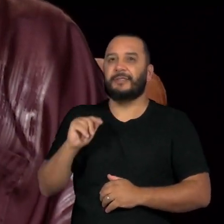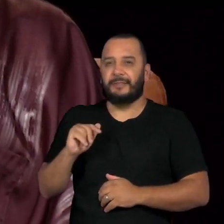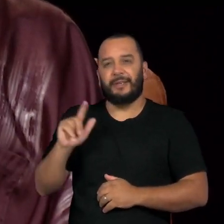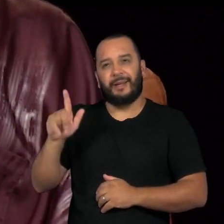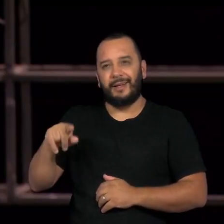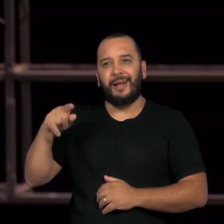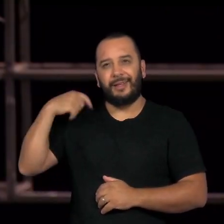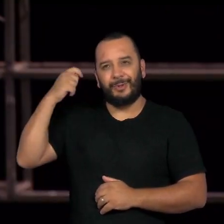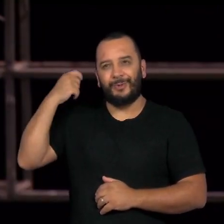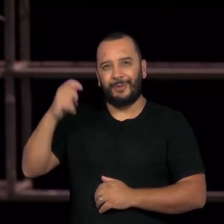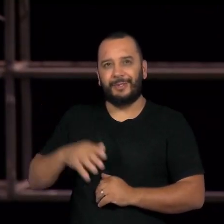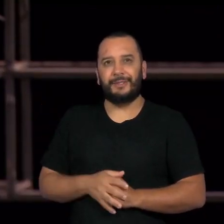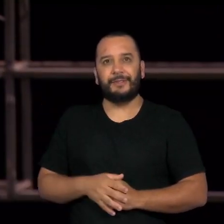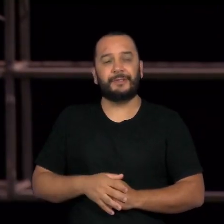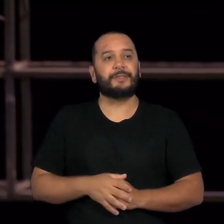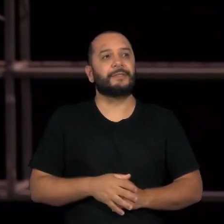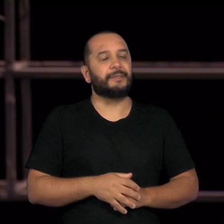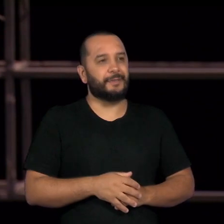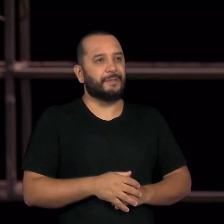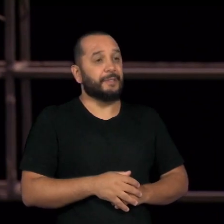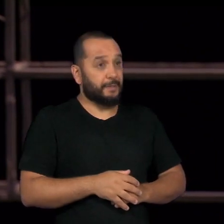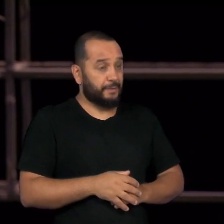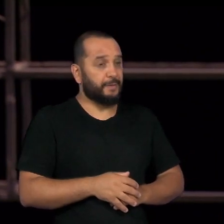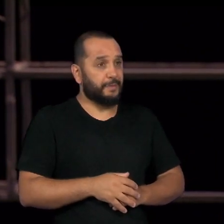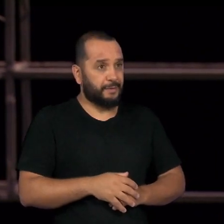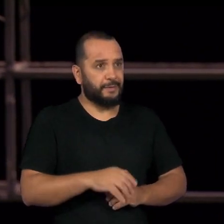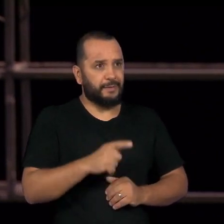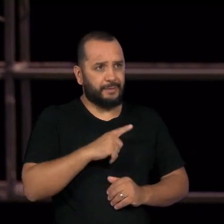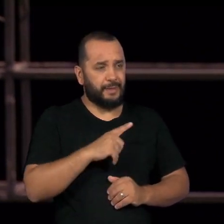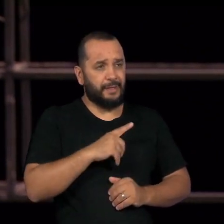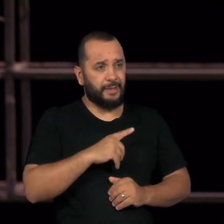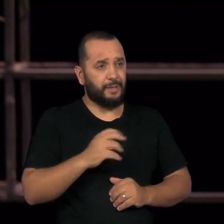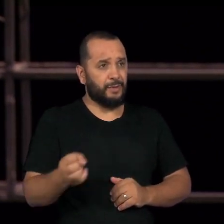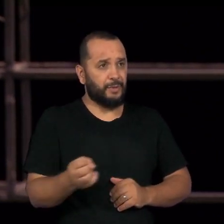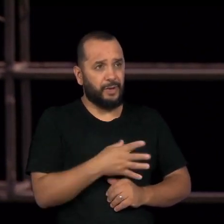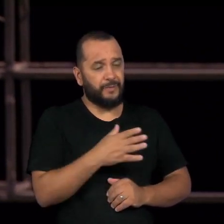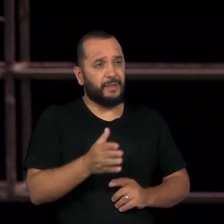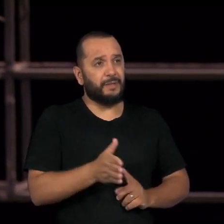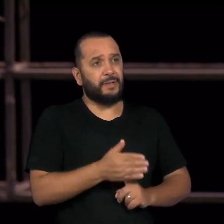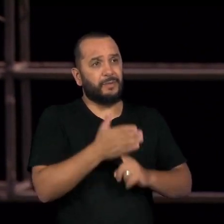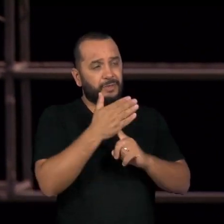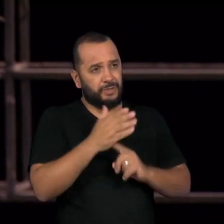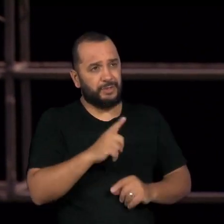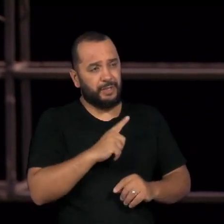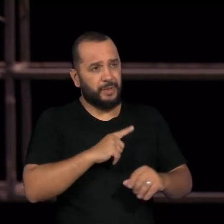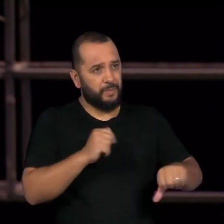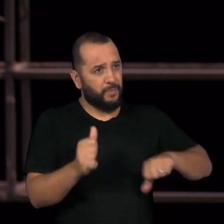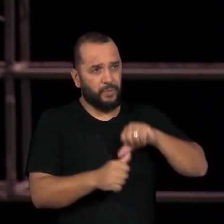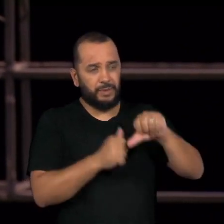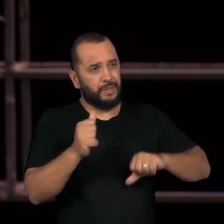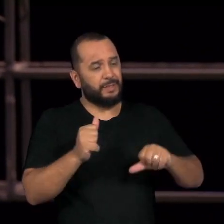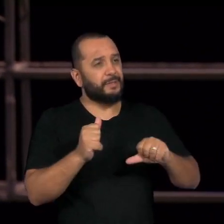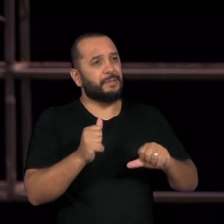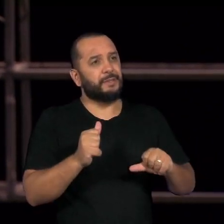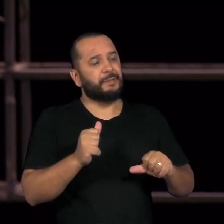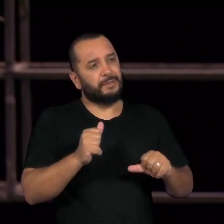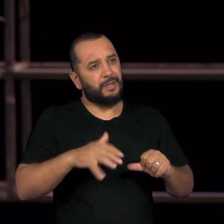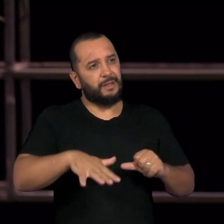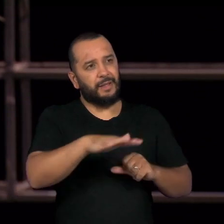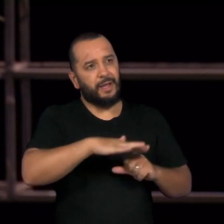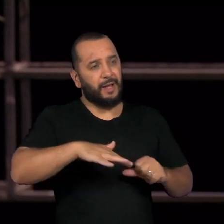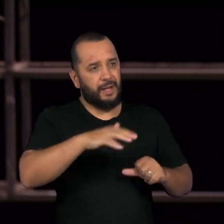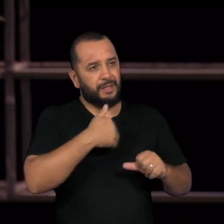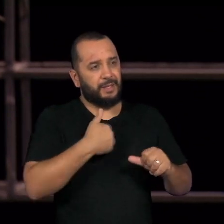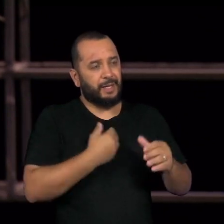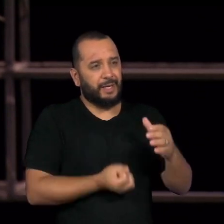grandes atores. Tata, nos anos 2000, as novas tecnologias iam provocar aí uma mudança radical tanto na produção